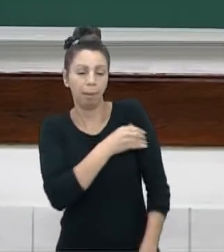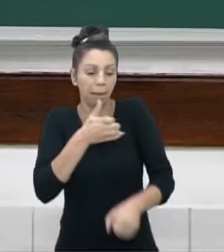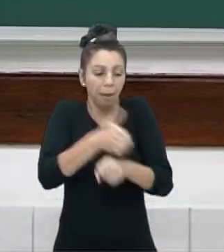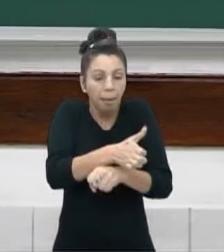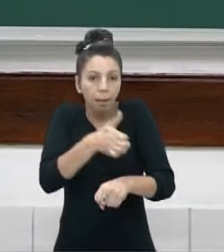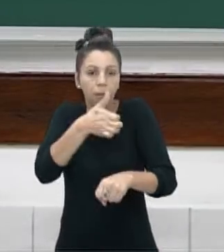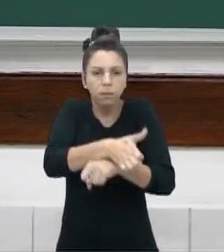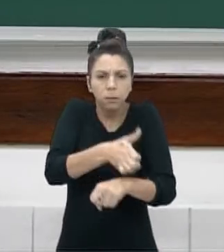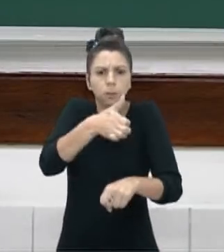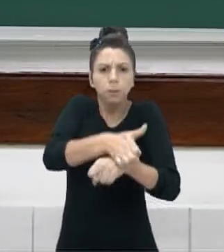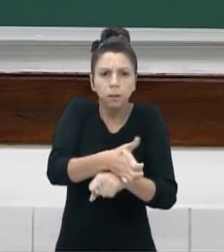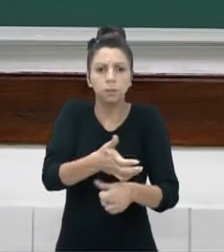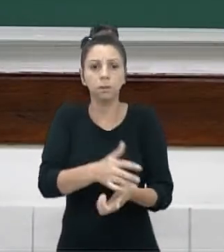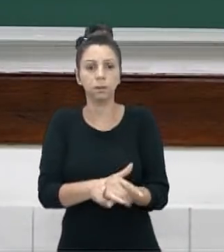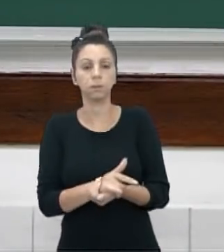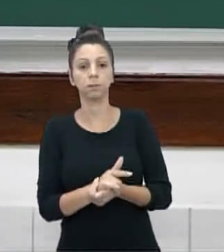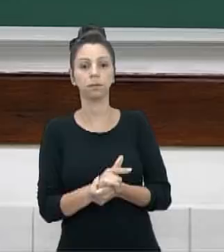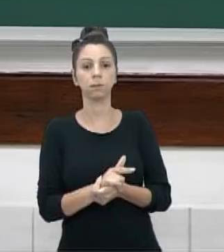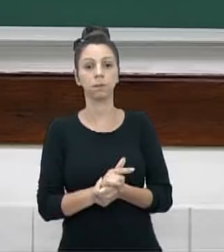se tornar aí